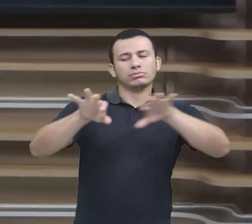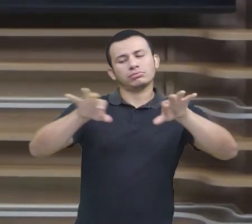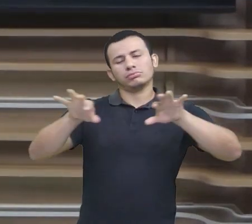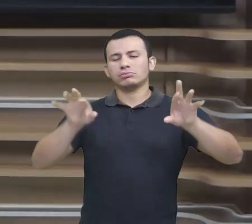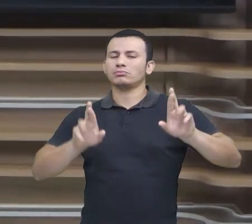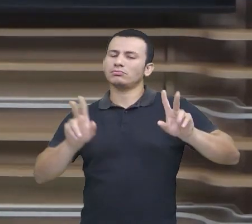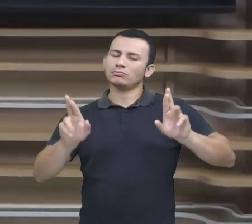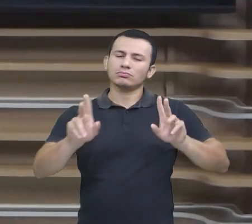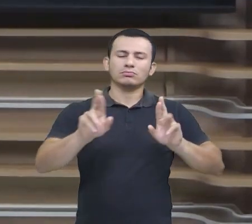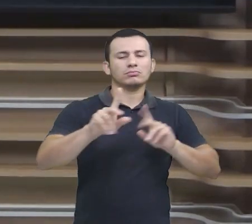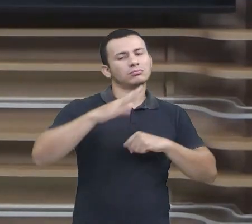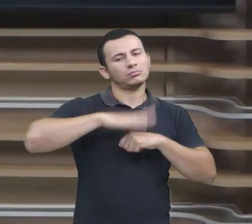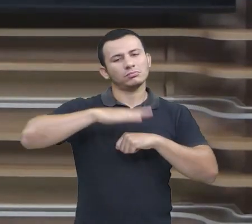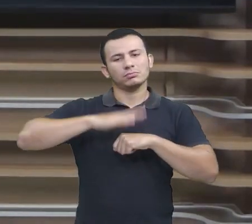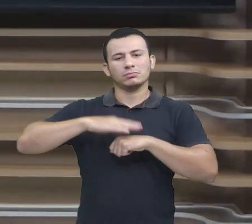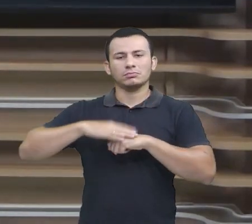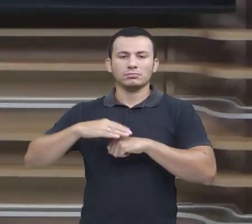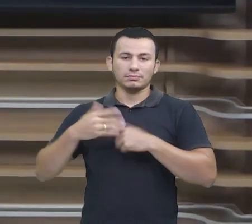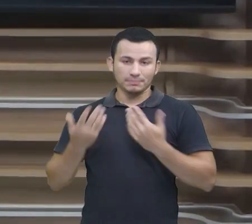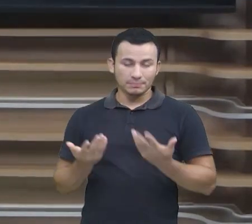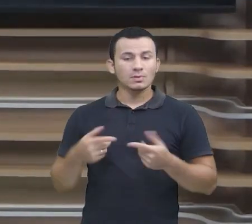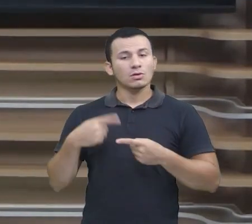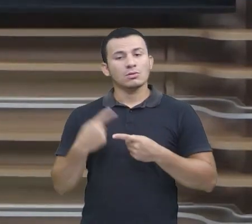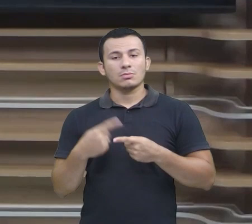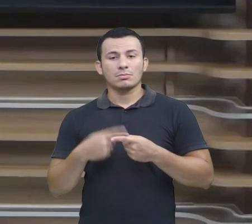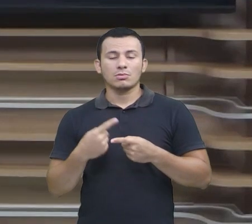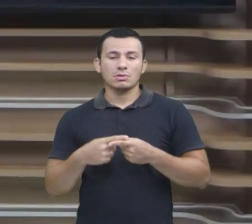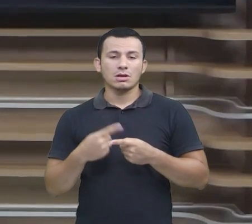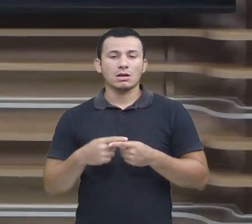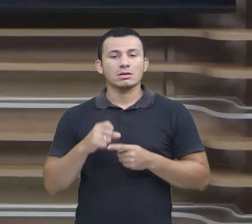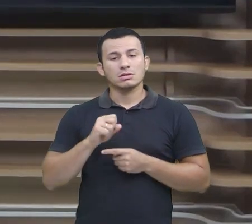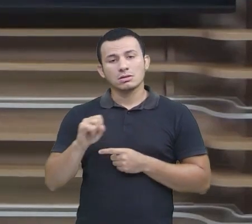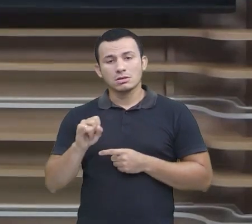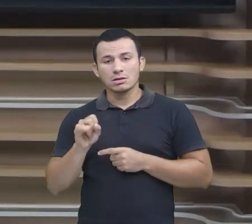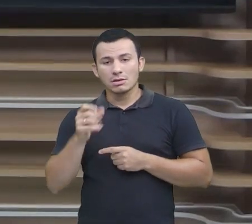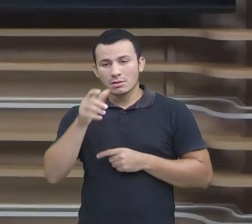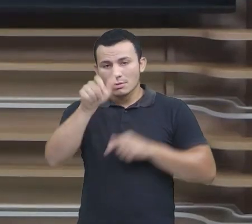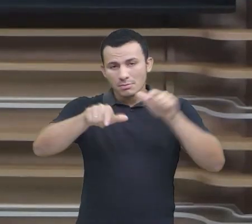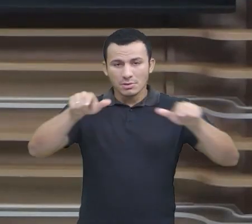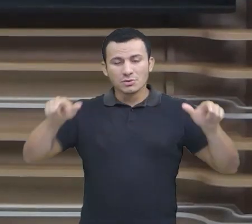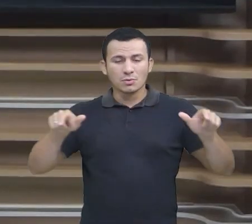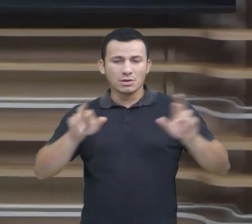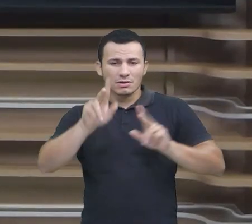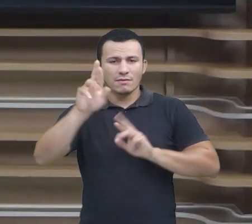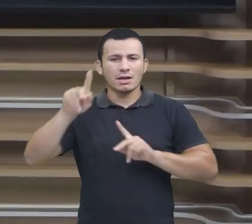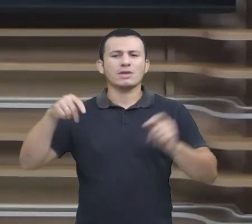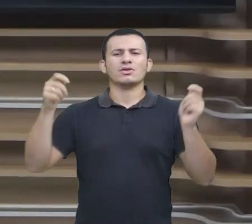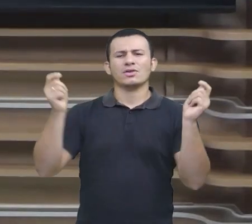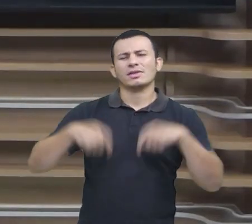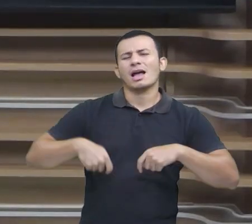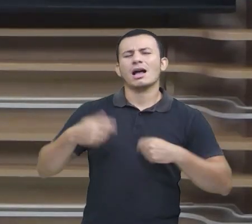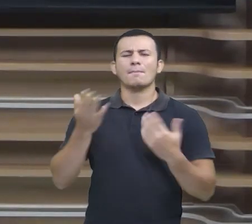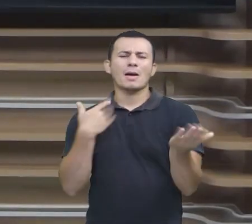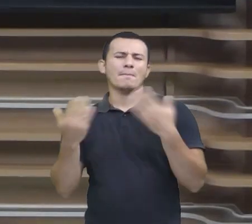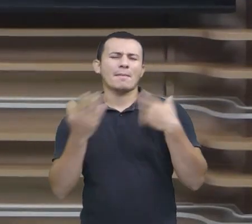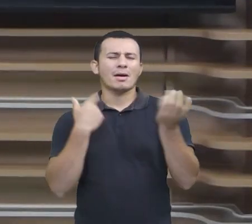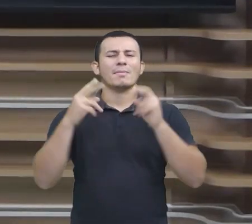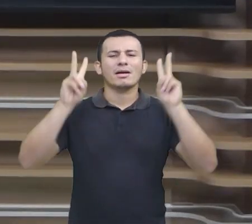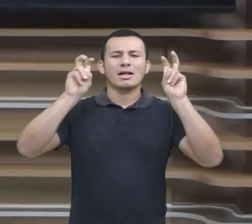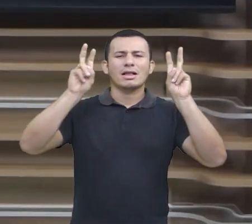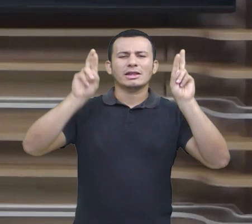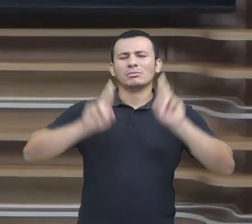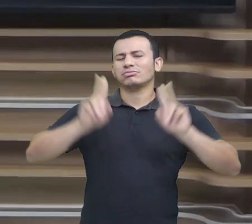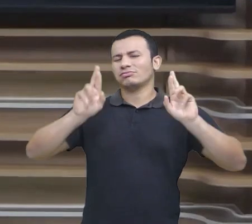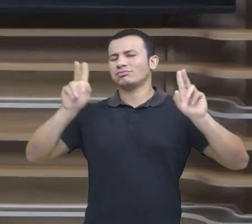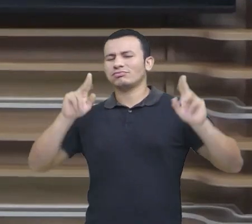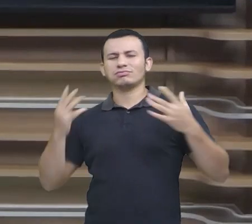sejamos diferentes. Por quê? Porque assim nós podemos conversar sobre diferentes coisas, nós